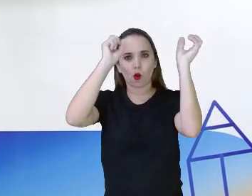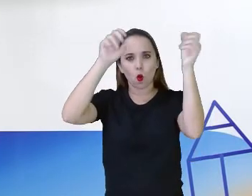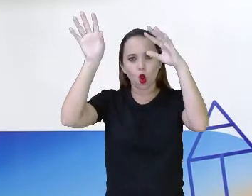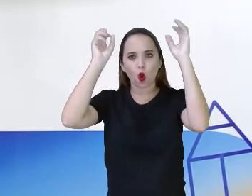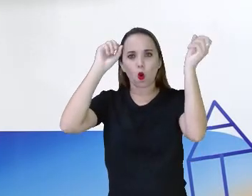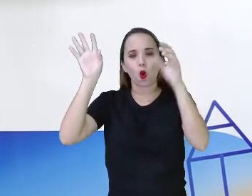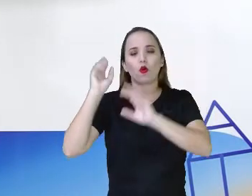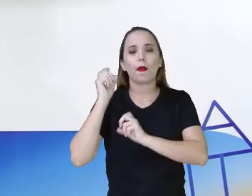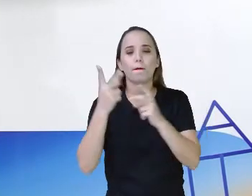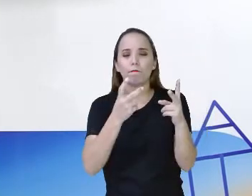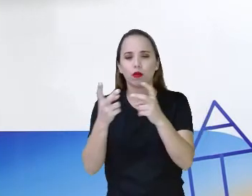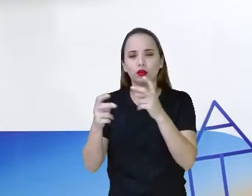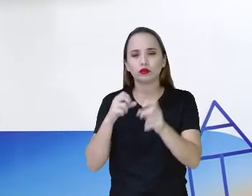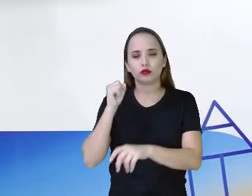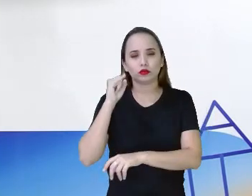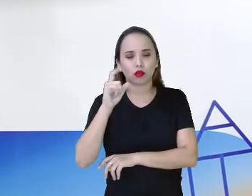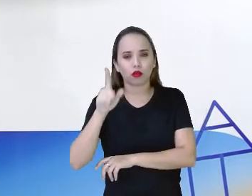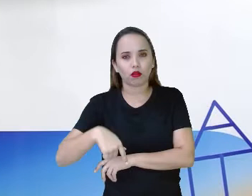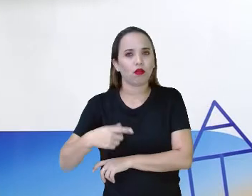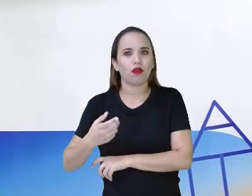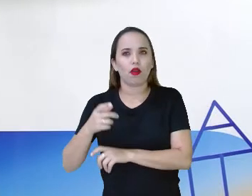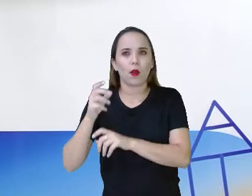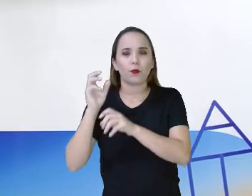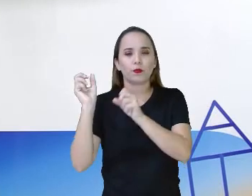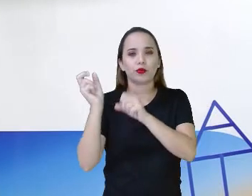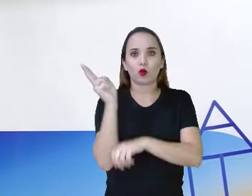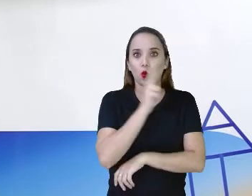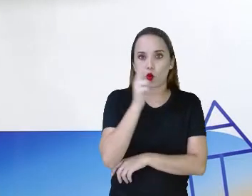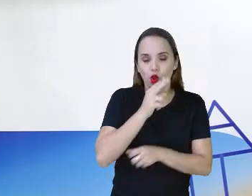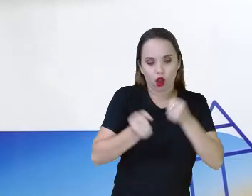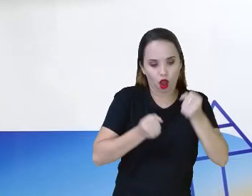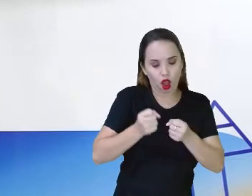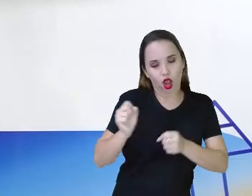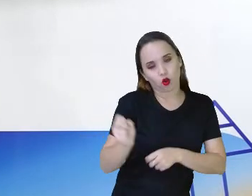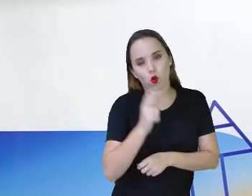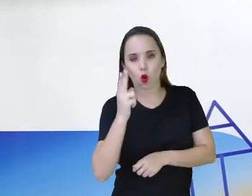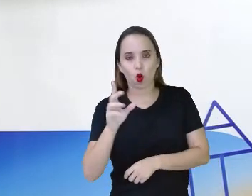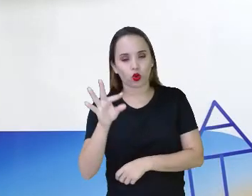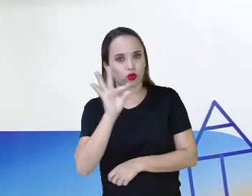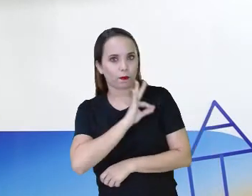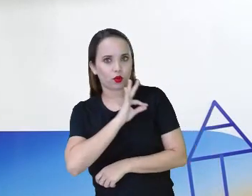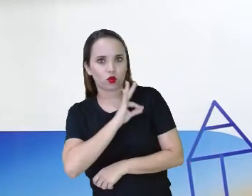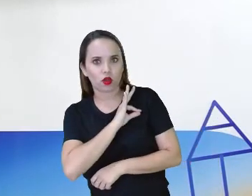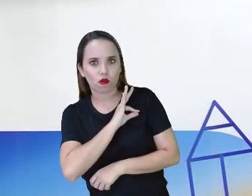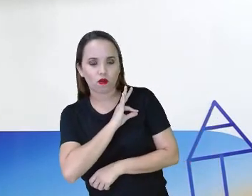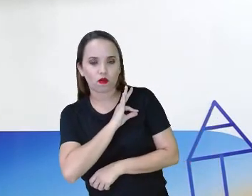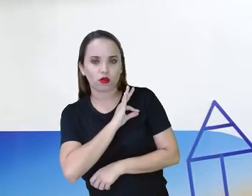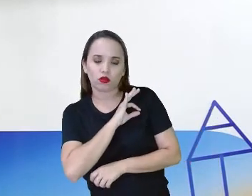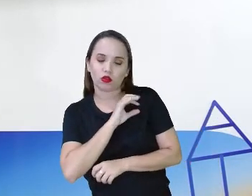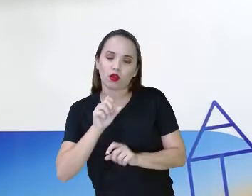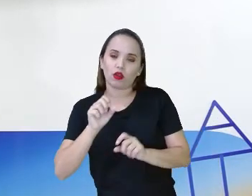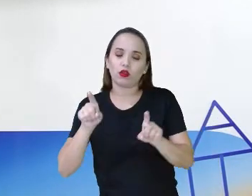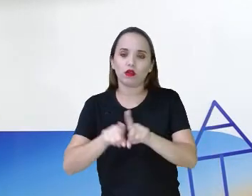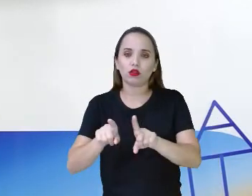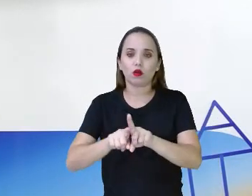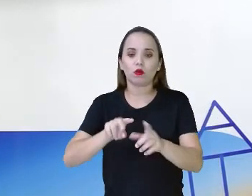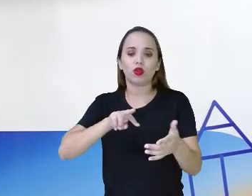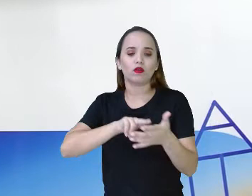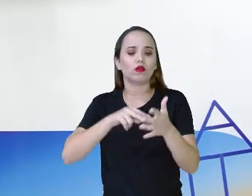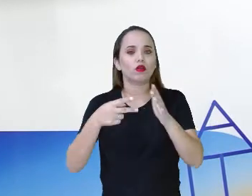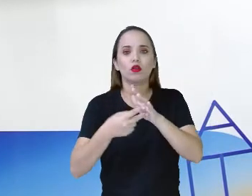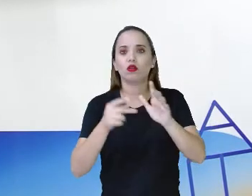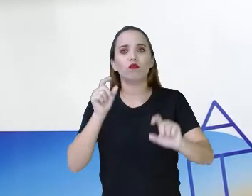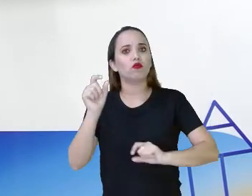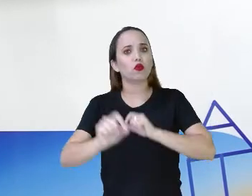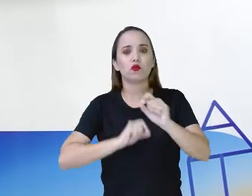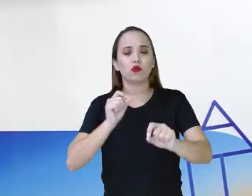discriminar se é de uma ambulância, se é de um carro da polícia, e o que é que significa aquele carro, aquele som está